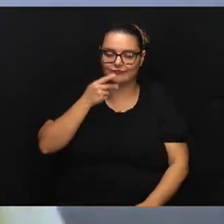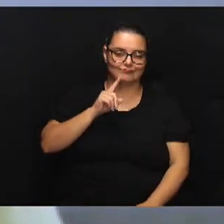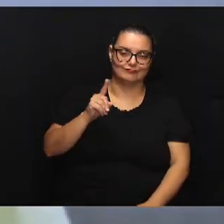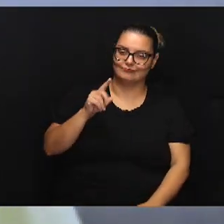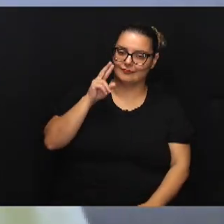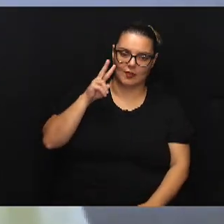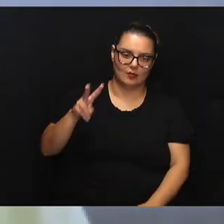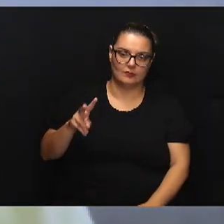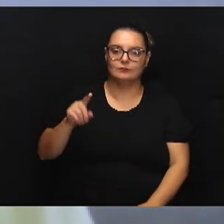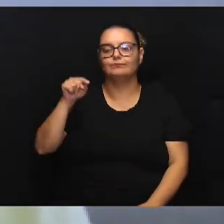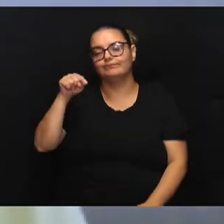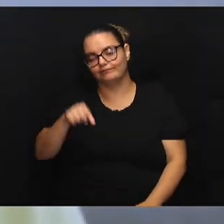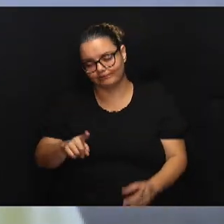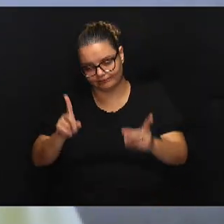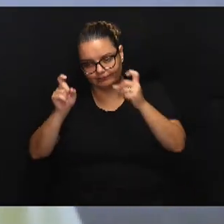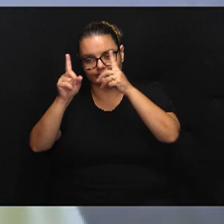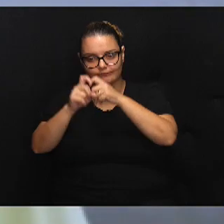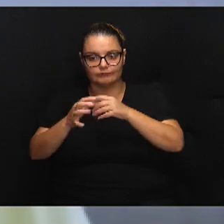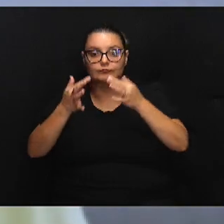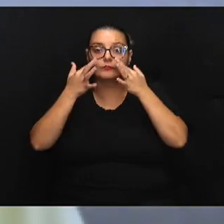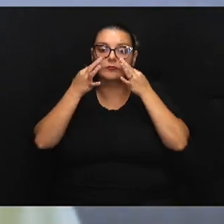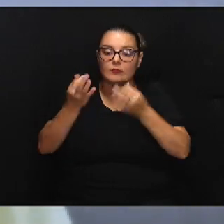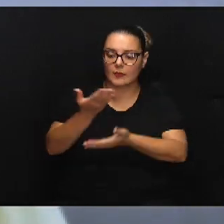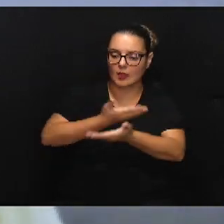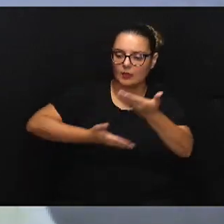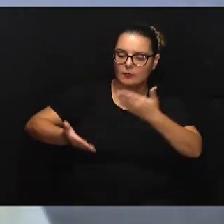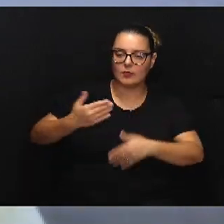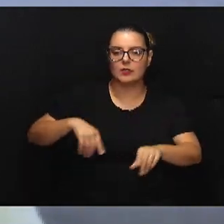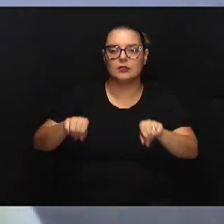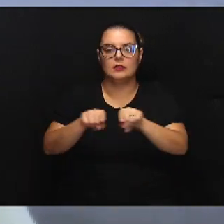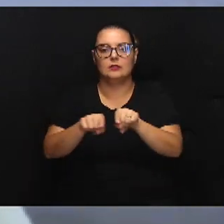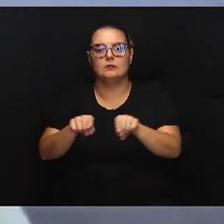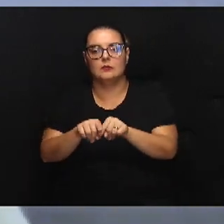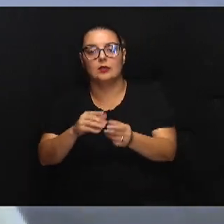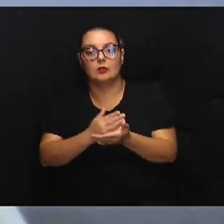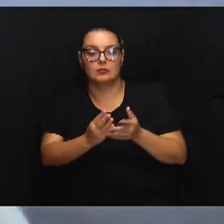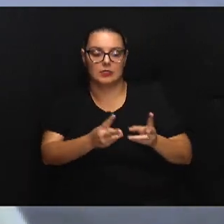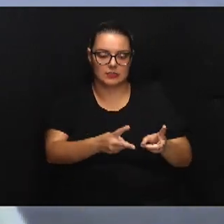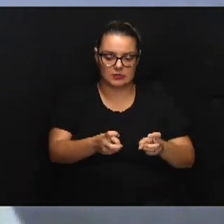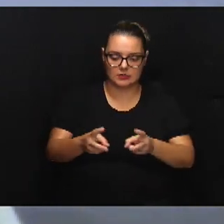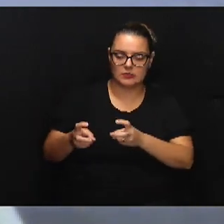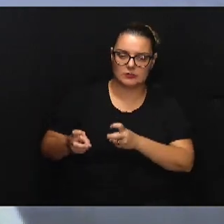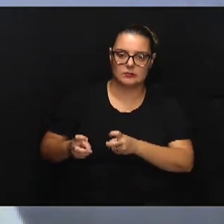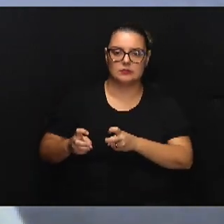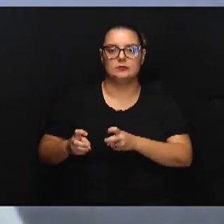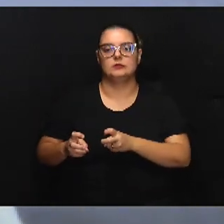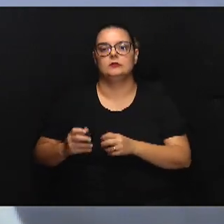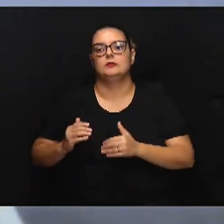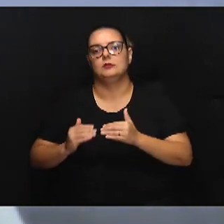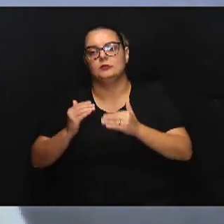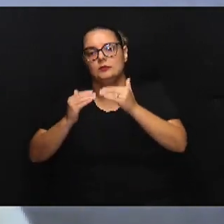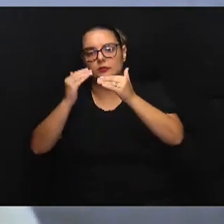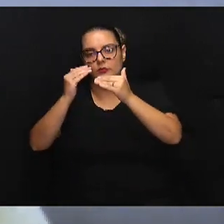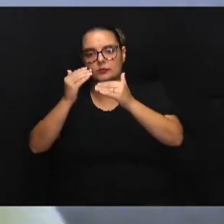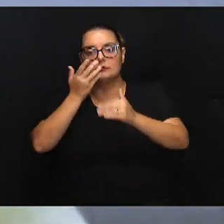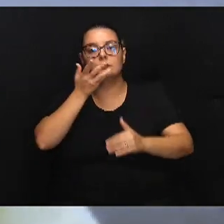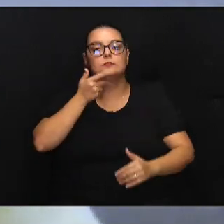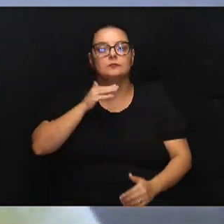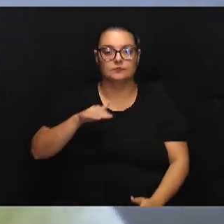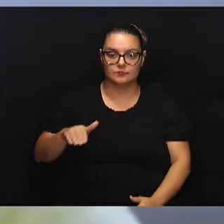é a dificuldade da atenção compartilhada também, que a gente começa a perceber no desenvolvimento de uma